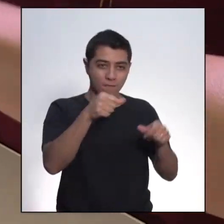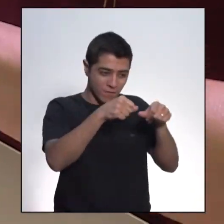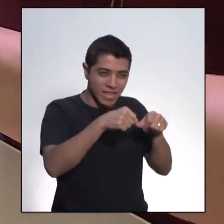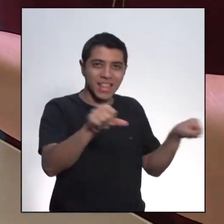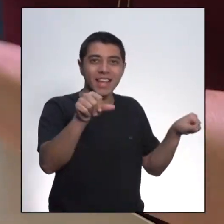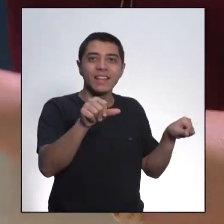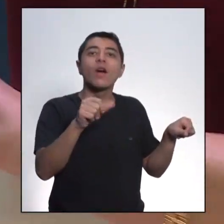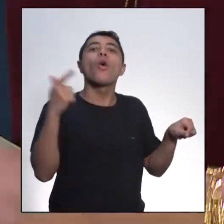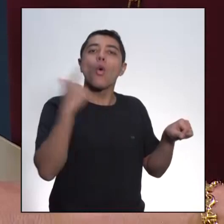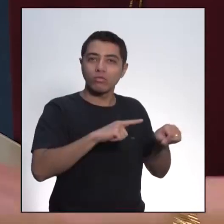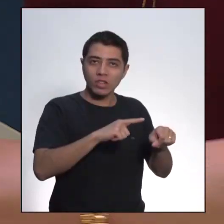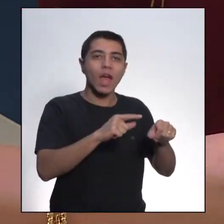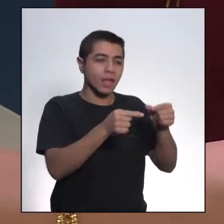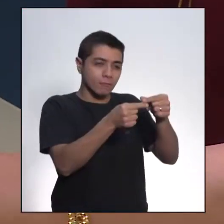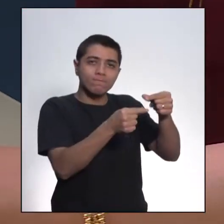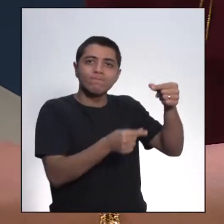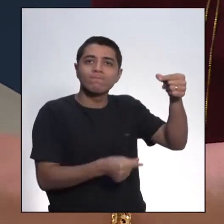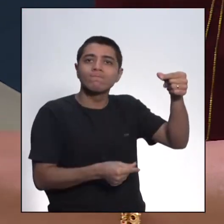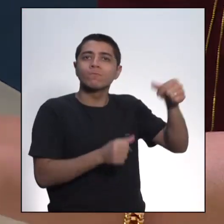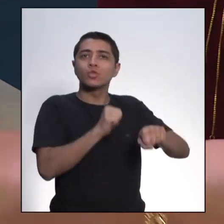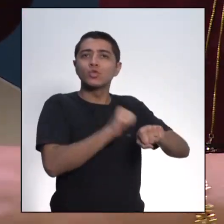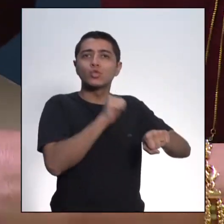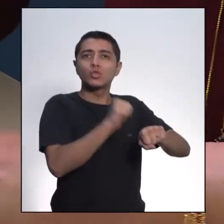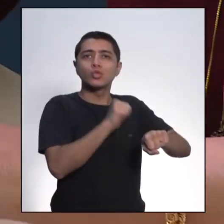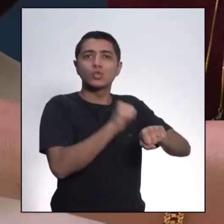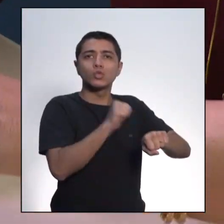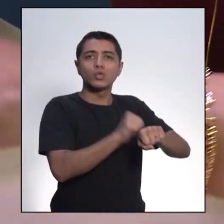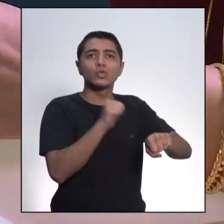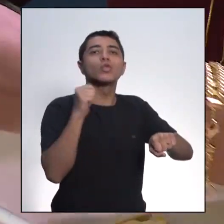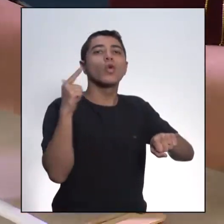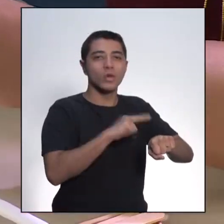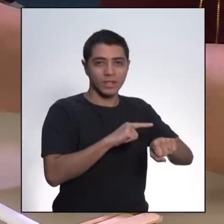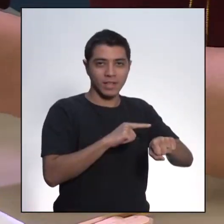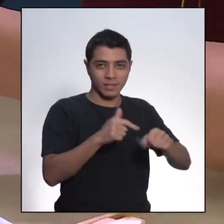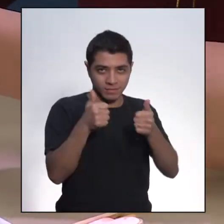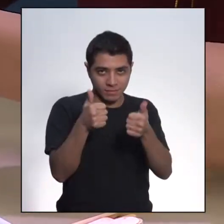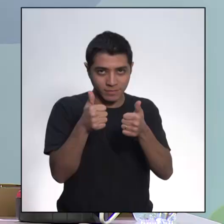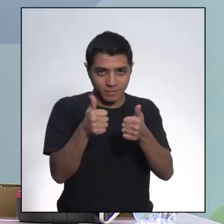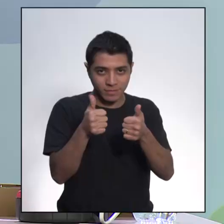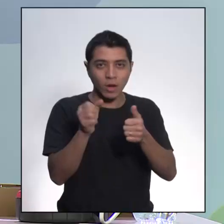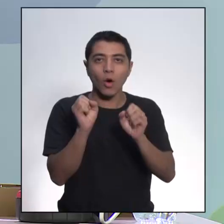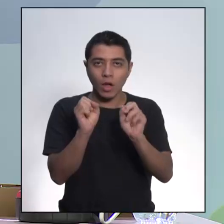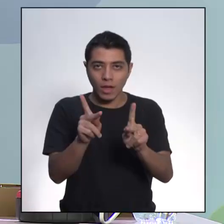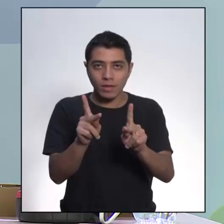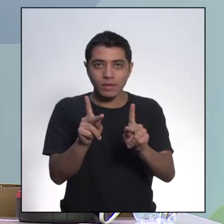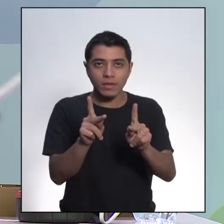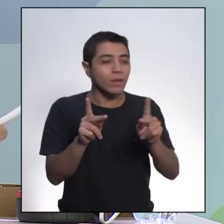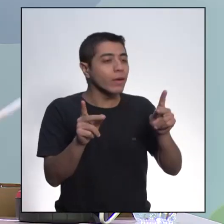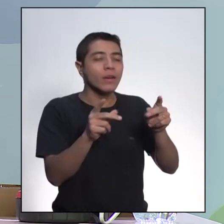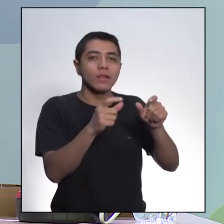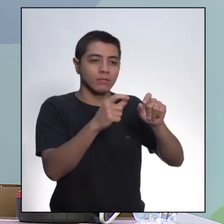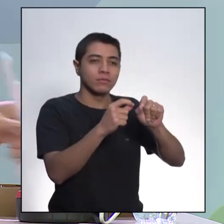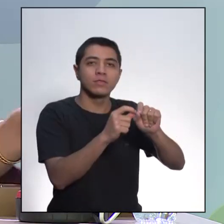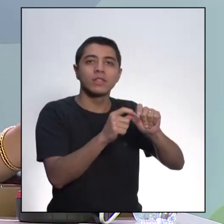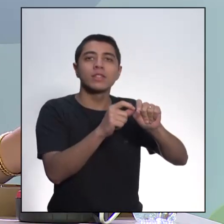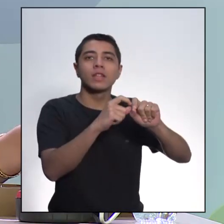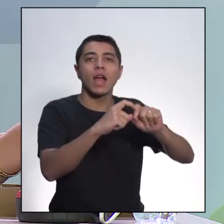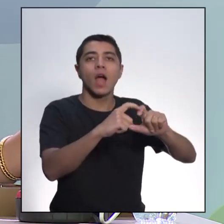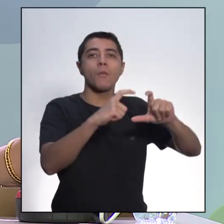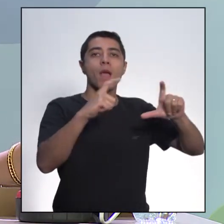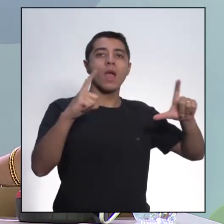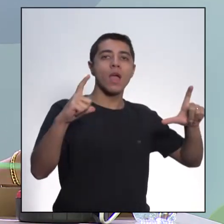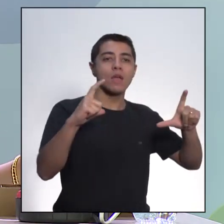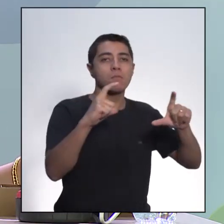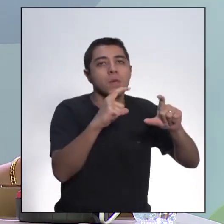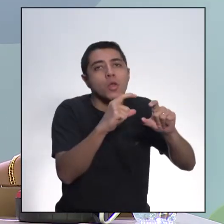durinho, ó, tá vendo? Não sei se dá para você, ó, fica bem durinho. Você pode fazer o diâmetro que você quiser, ok? Então, nós vamos